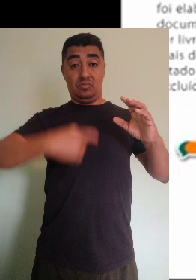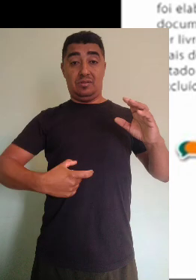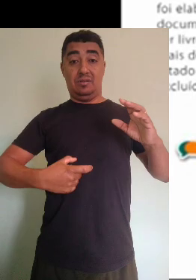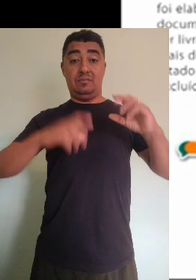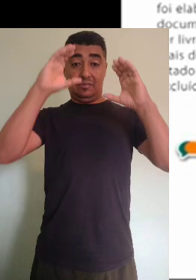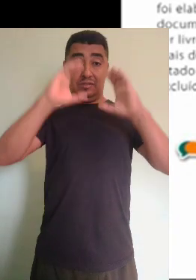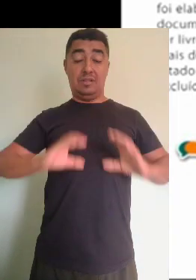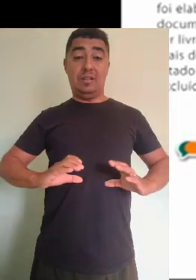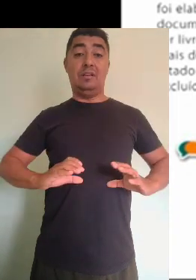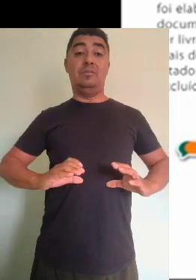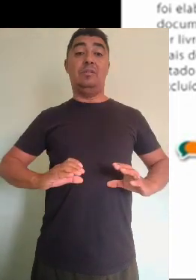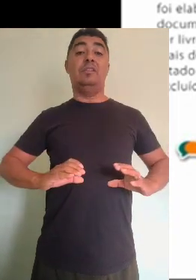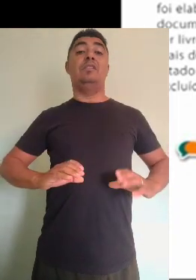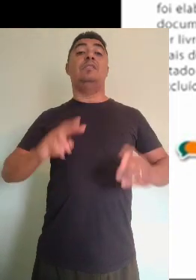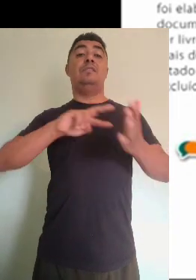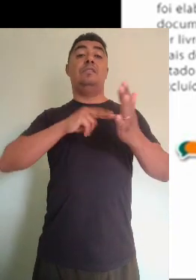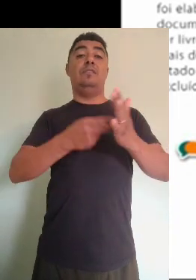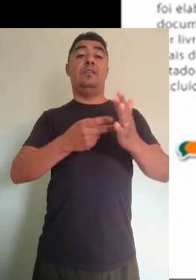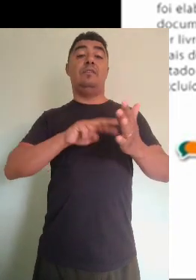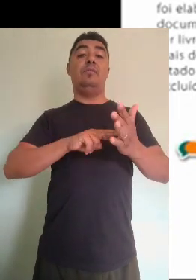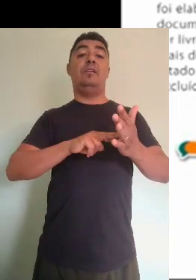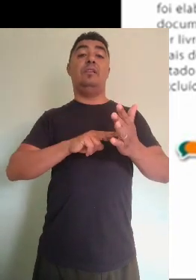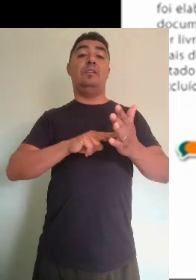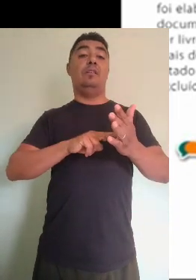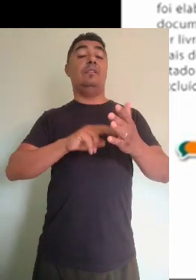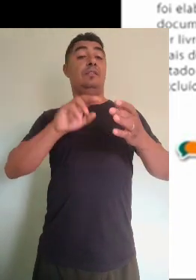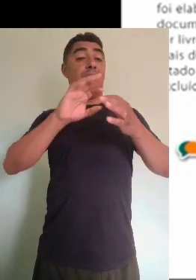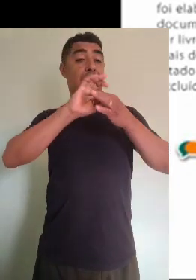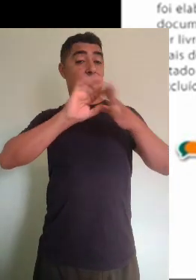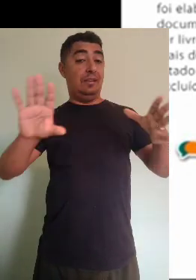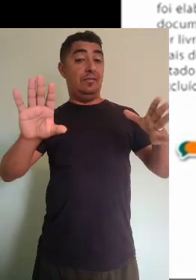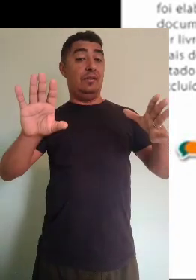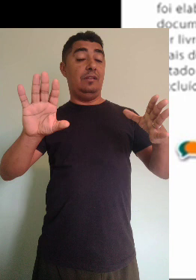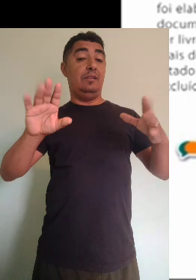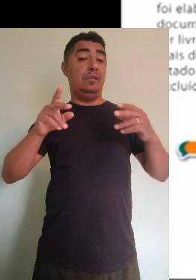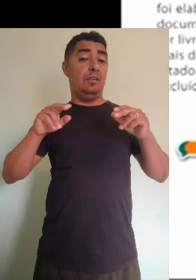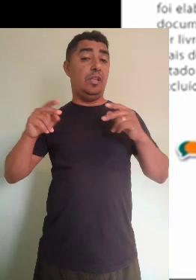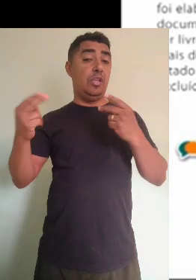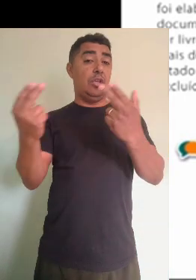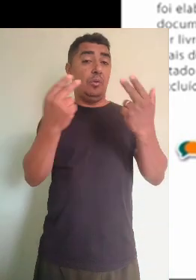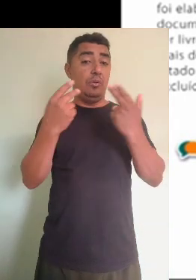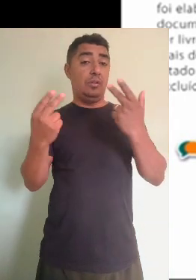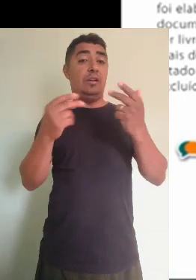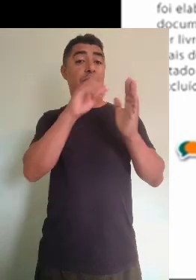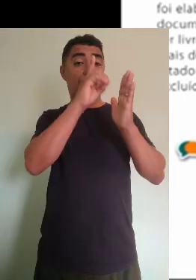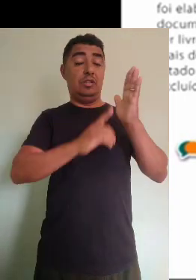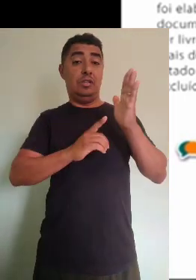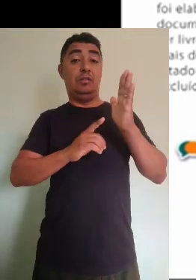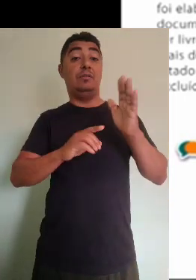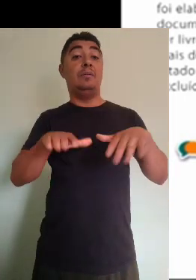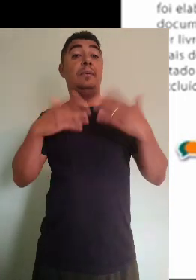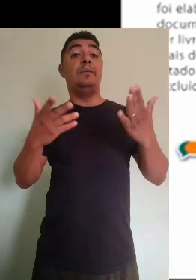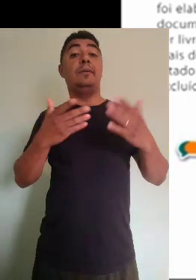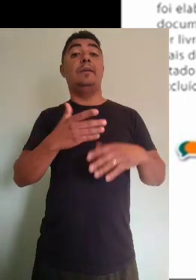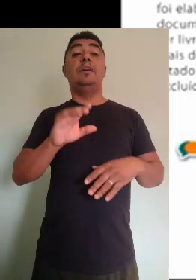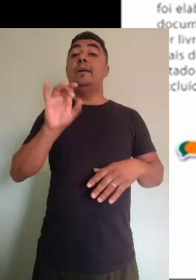ser livre e igual em direitos. Contudo, cidadãos eram os homens com mais de 21 anos que pudessem comprovar